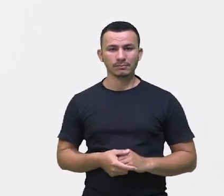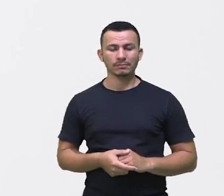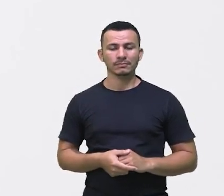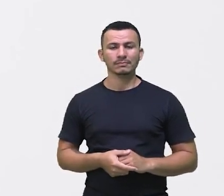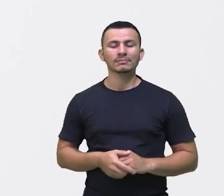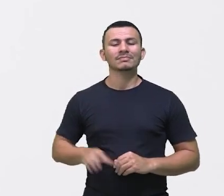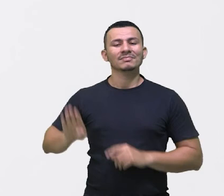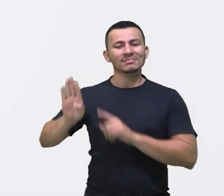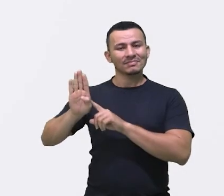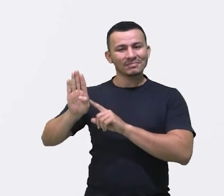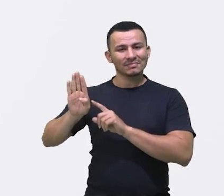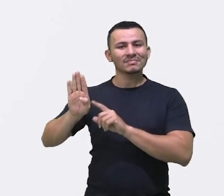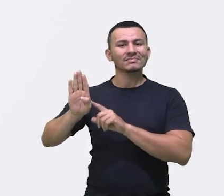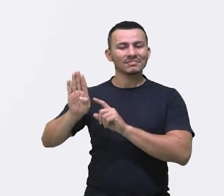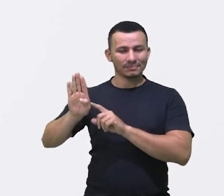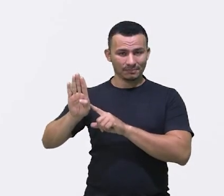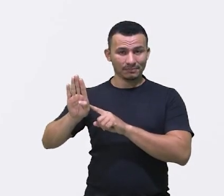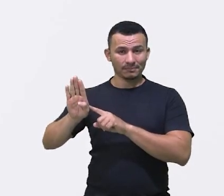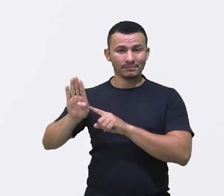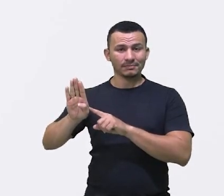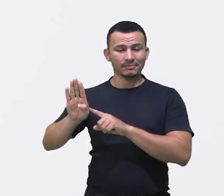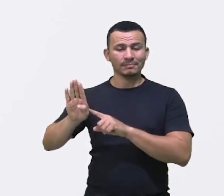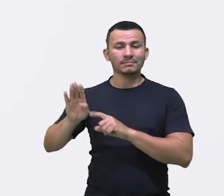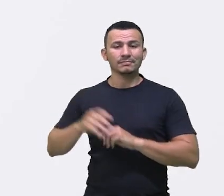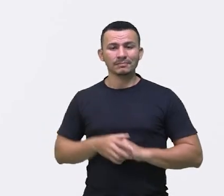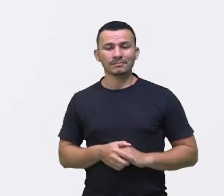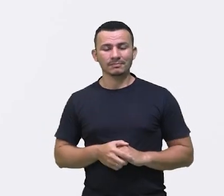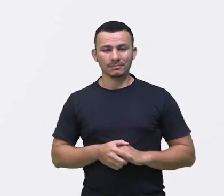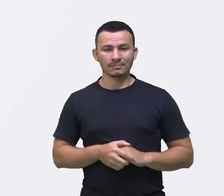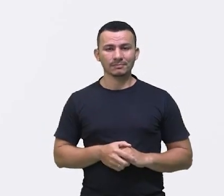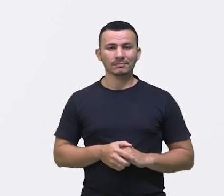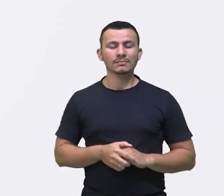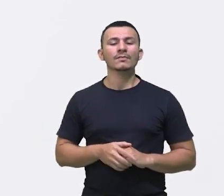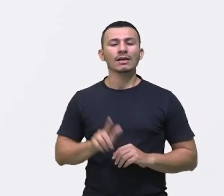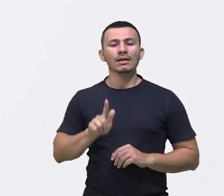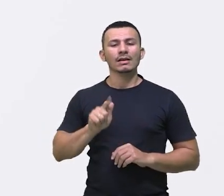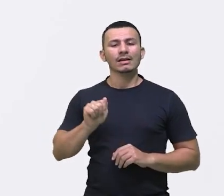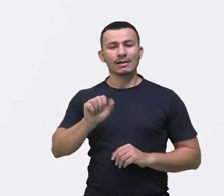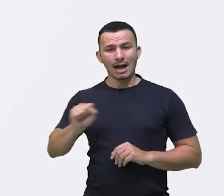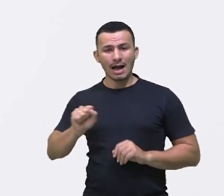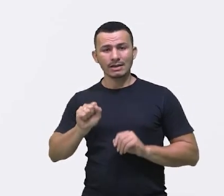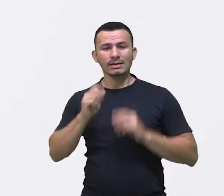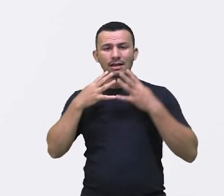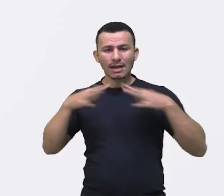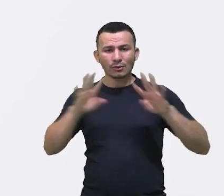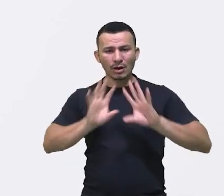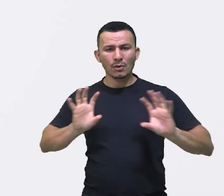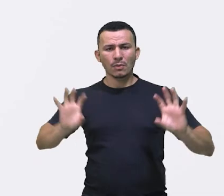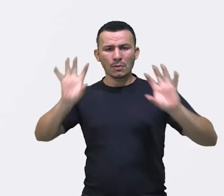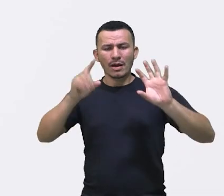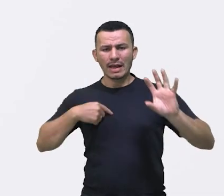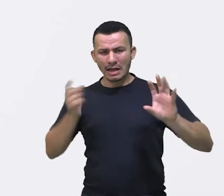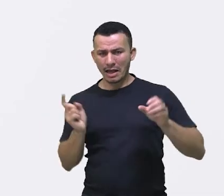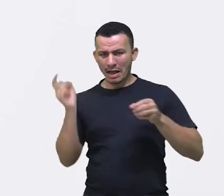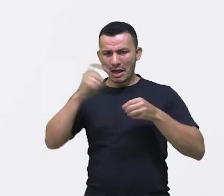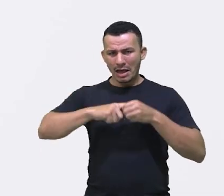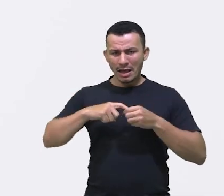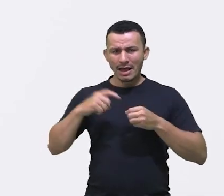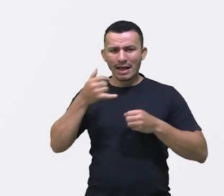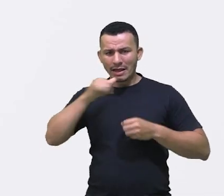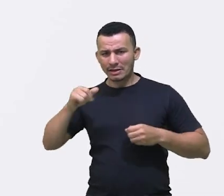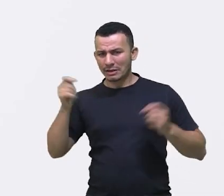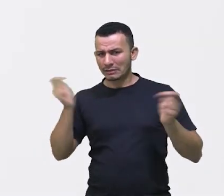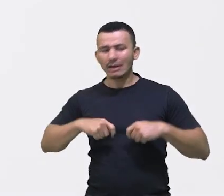letra B, como a gente enxerga agora no nosso gabarito. Então, é o gás natural que não é uma fonte de energia renovável,